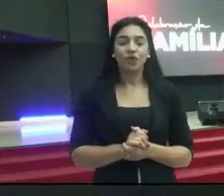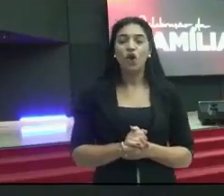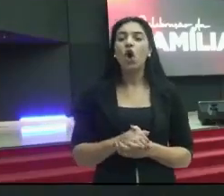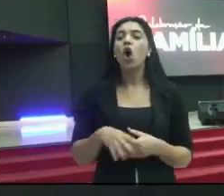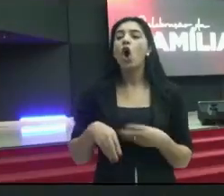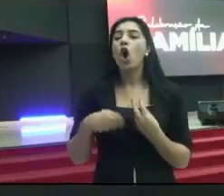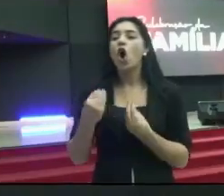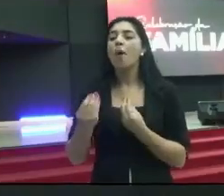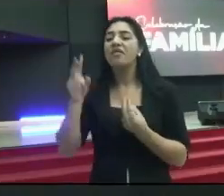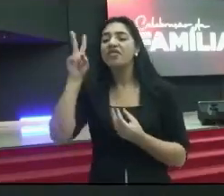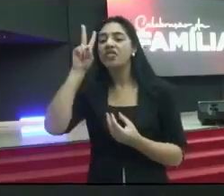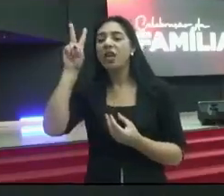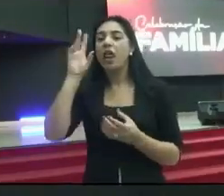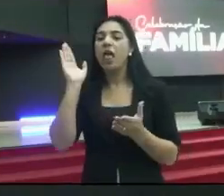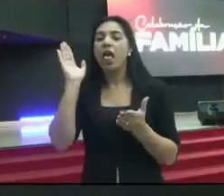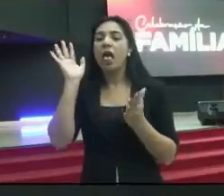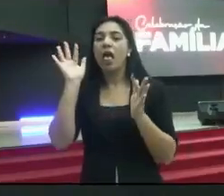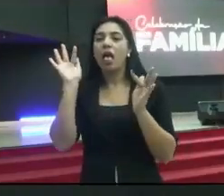Como é que a história termina?